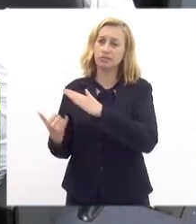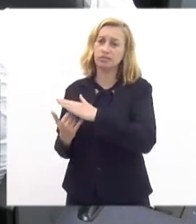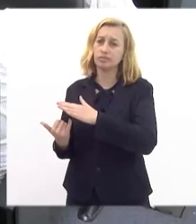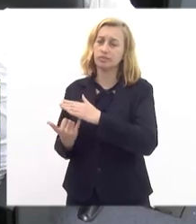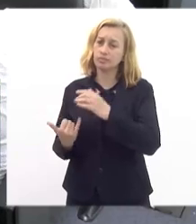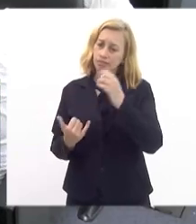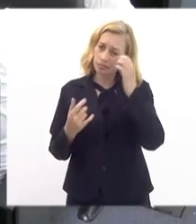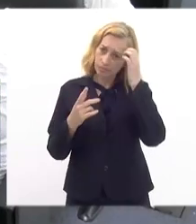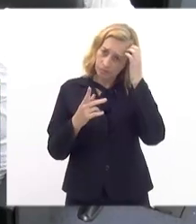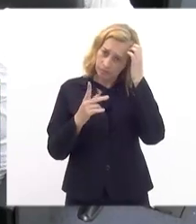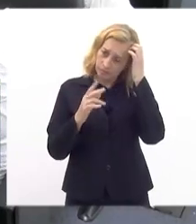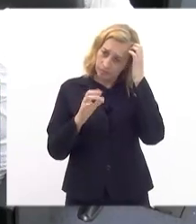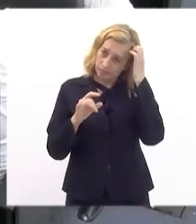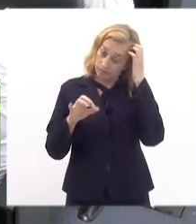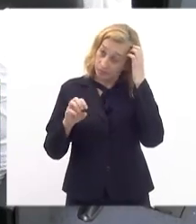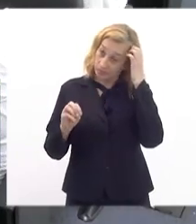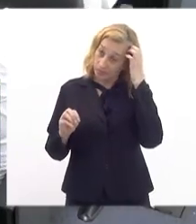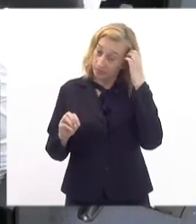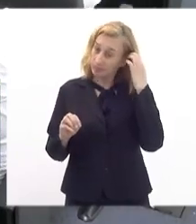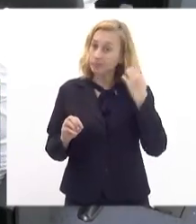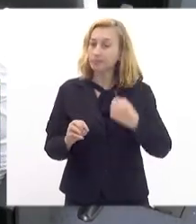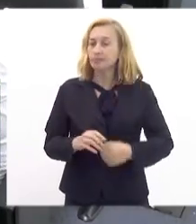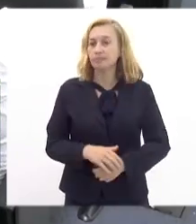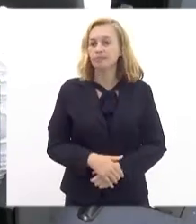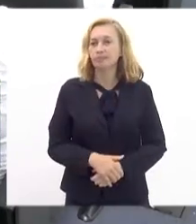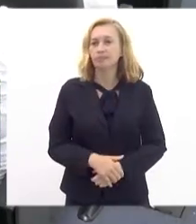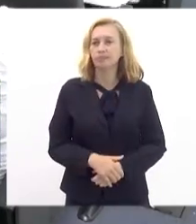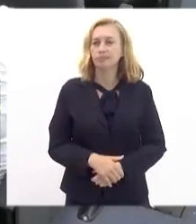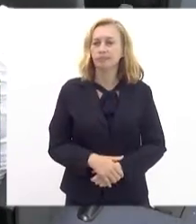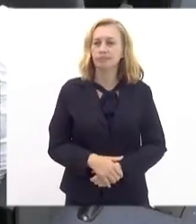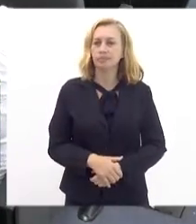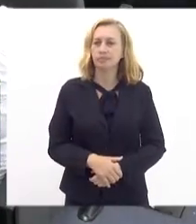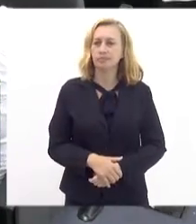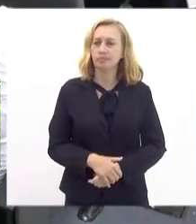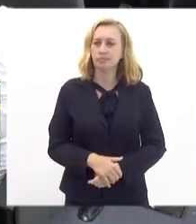servatorio de petróleo e gás Observatório do clima em